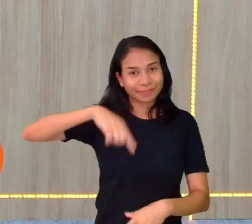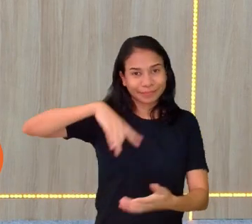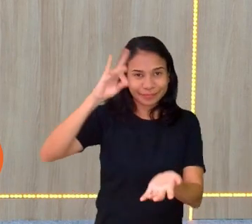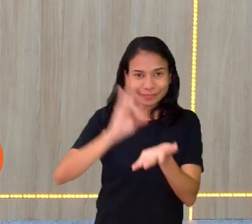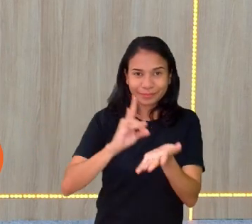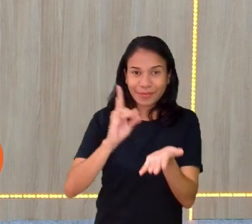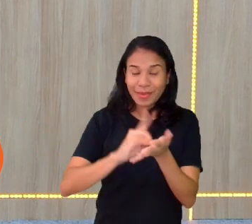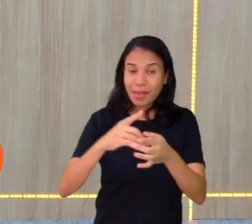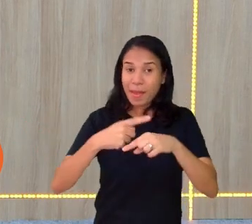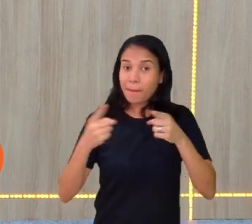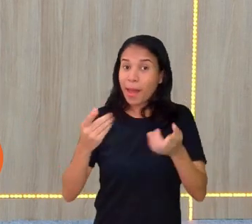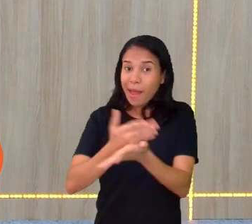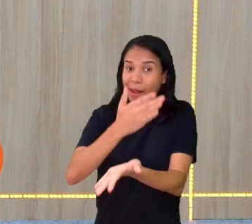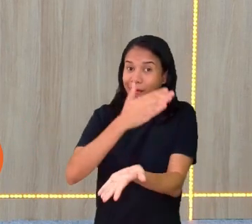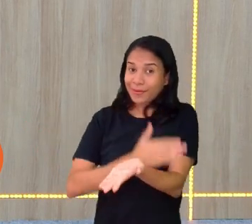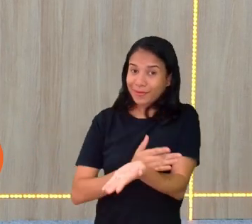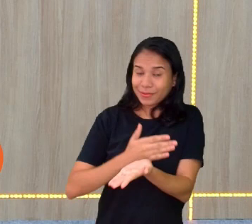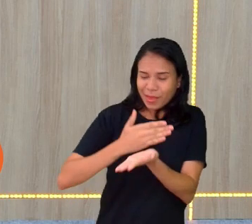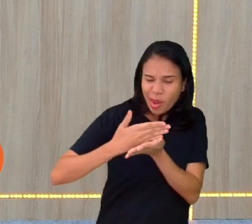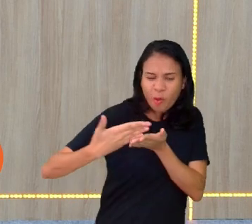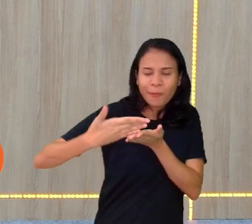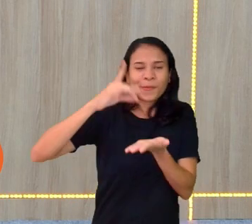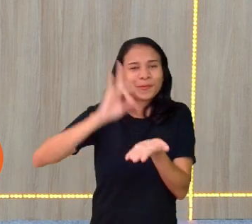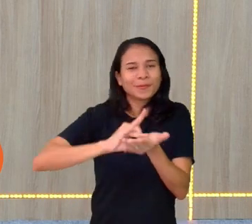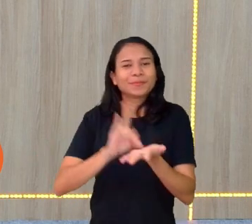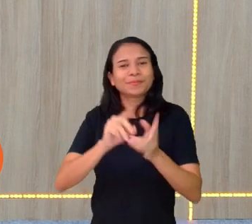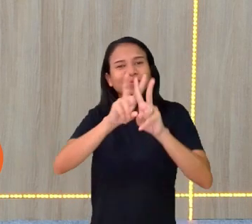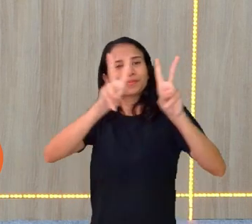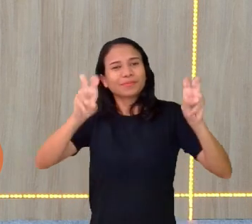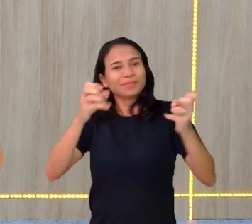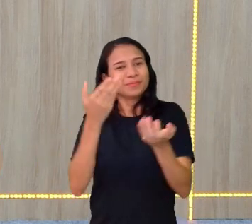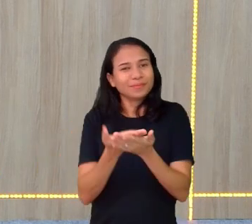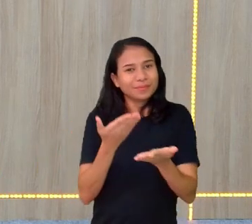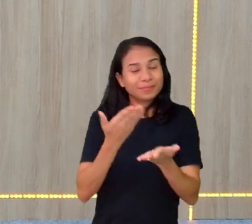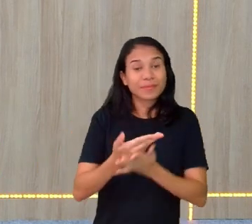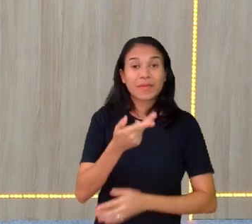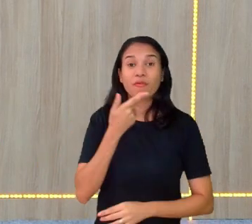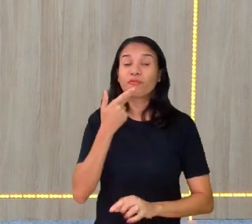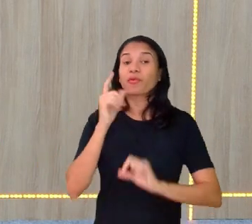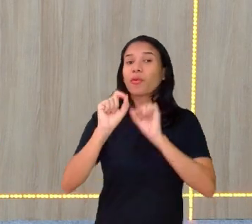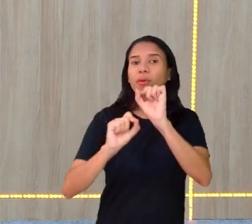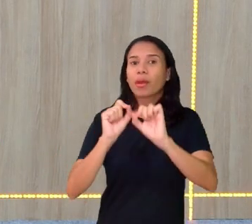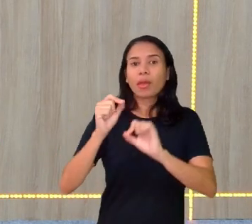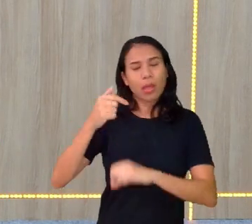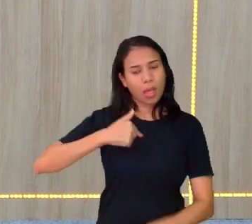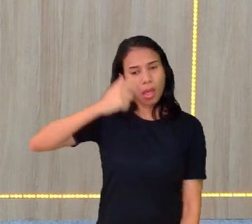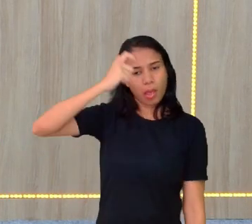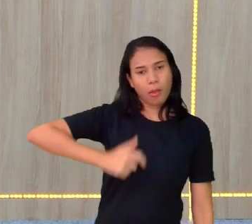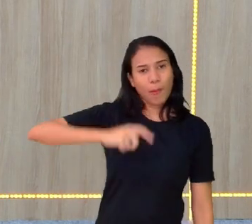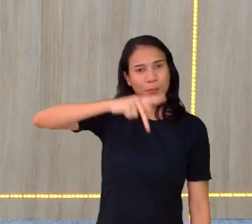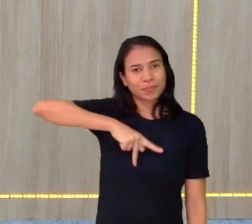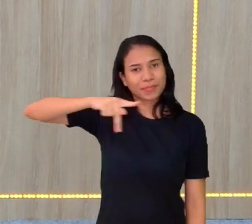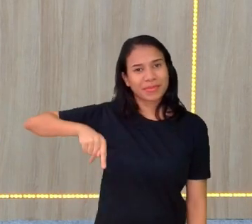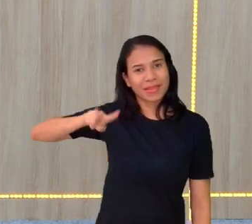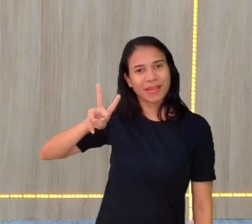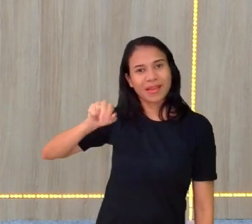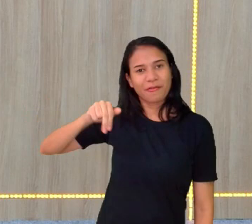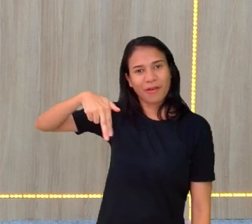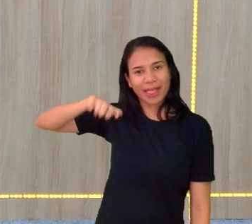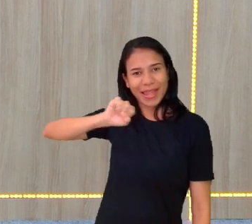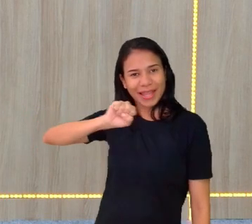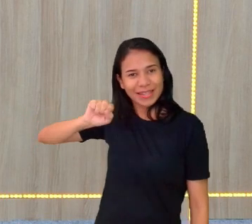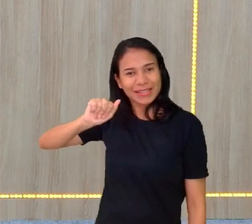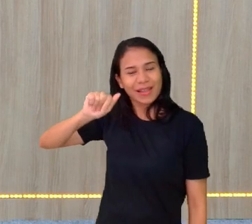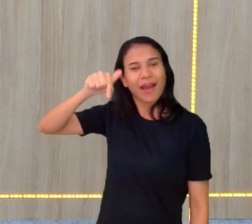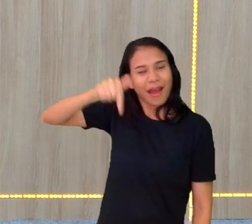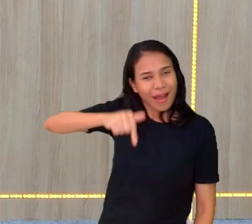mesmo? Mas antes da gente iniciar o tema aqui da nossa aula, eu quero dizer que eu sou professora Vanessa, né, da Escola